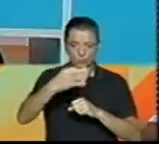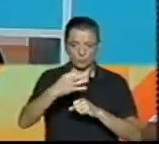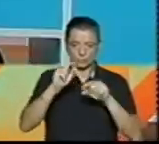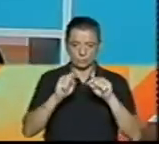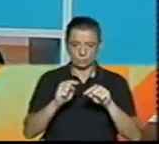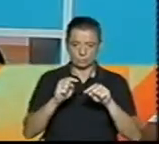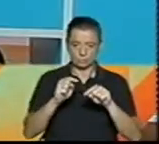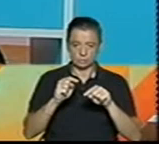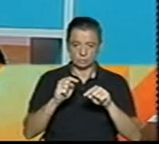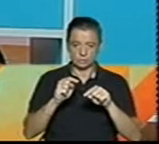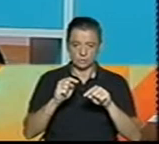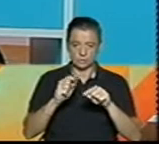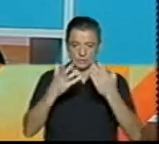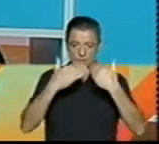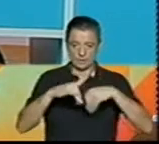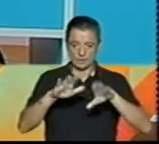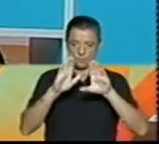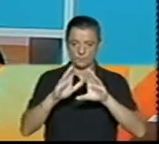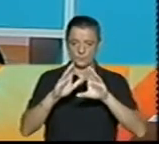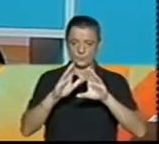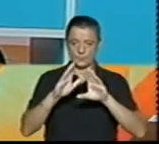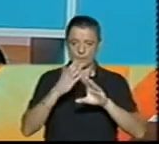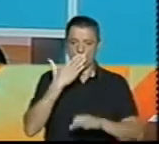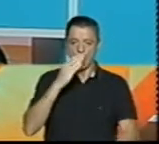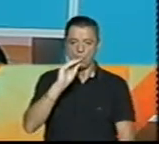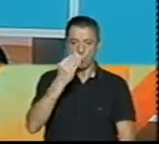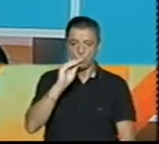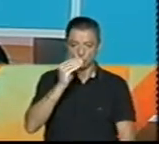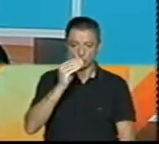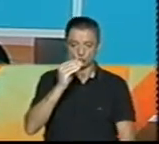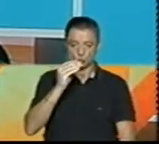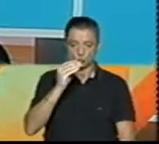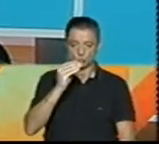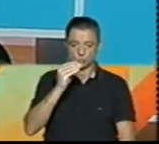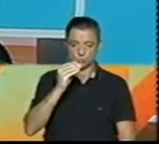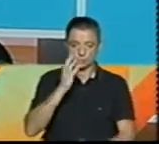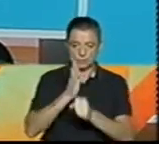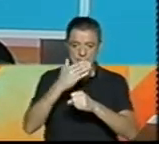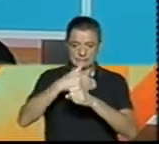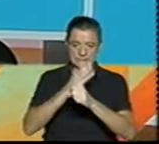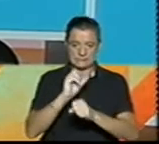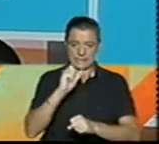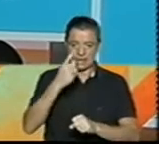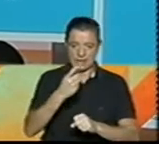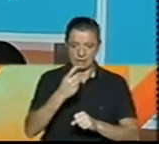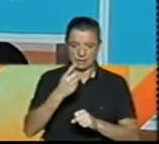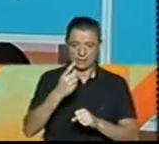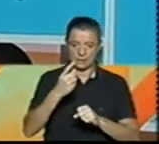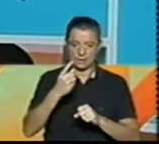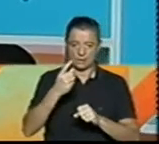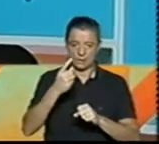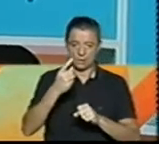o refogado, só nem imagino. Mas eu costumo dizer aos meus alunos, não é? Antes deles começarem a cortar muito rapidamente, treinem este movimento